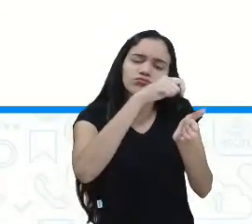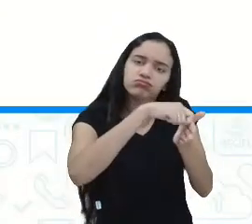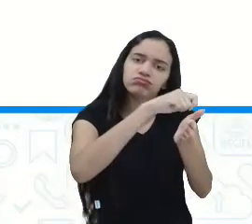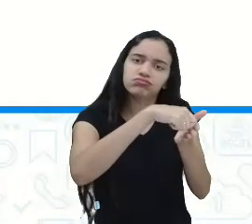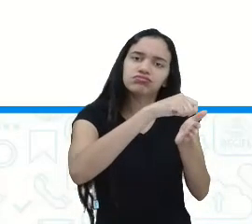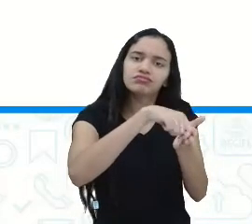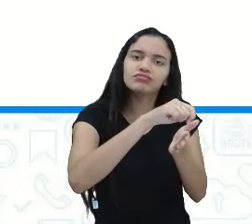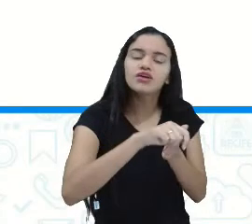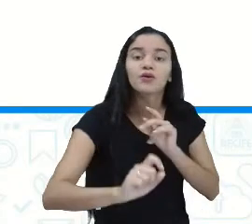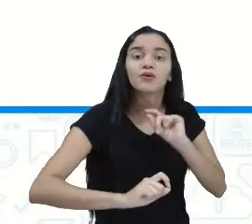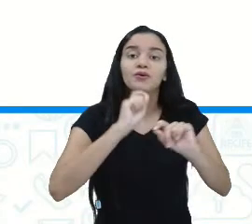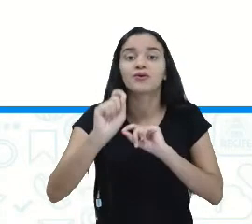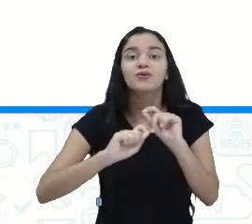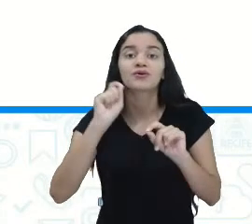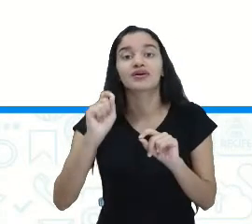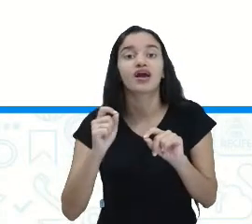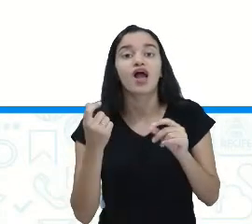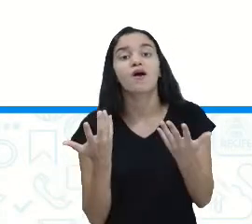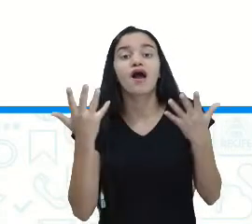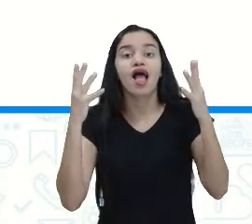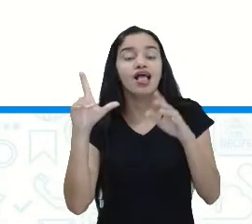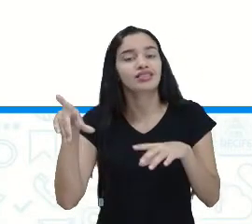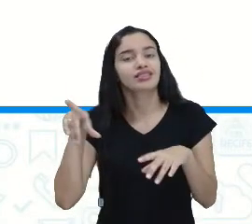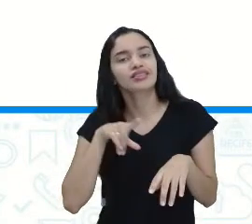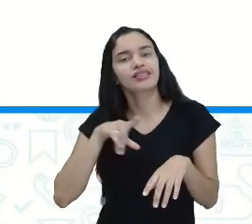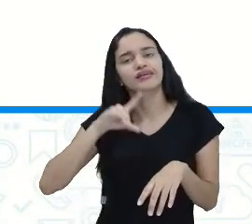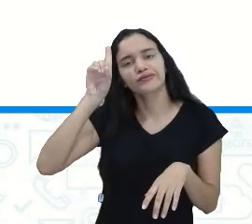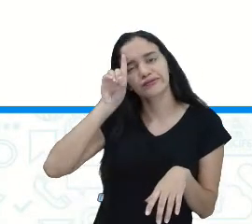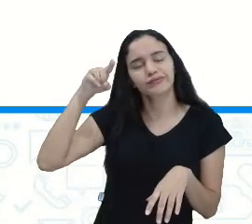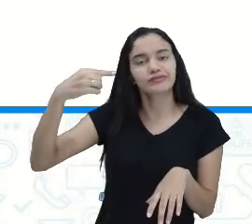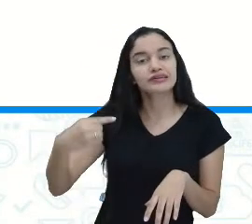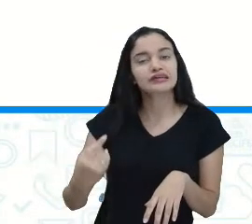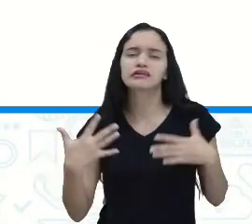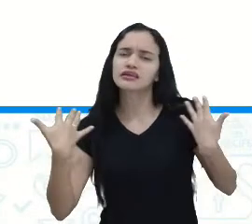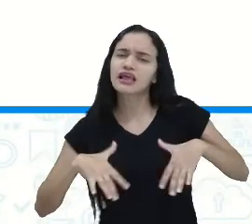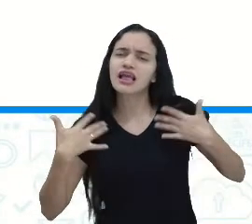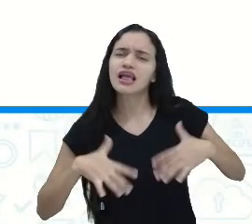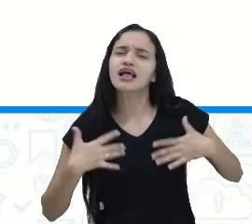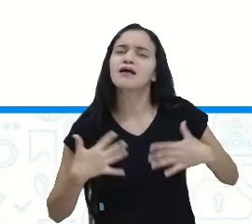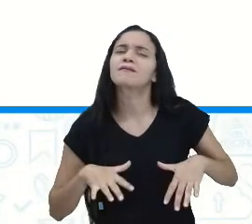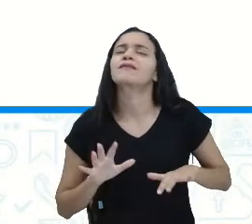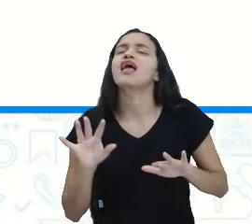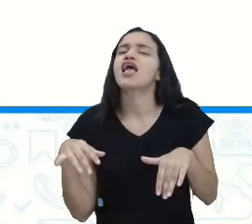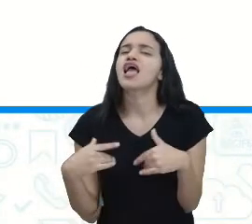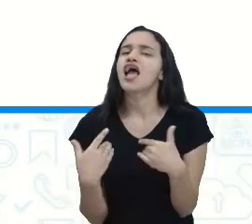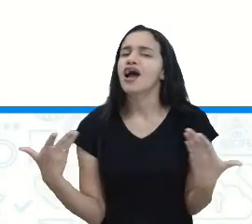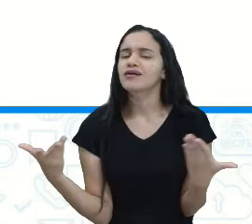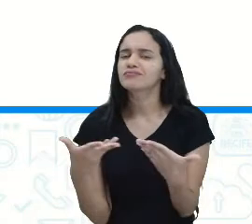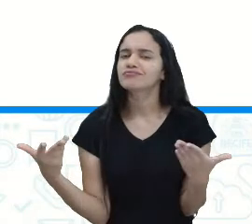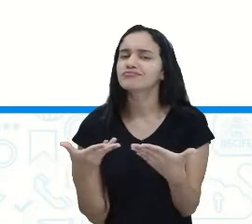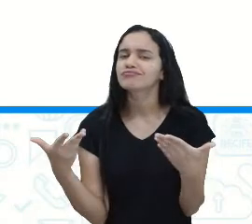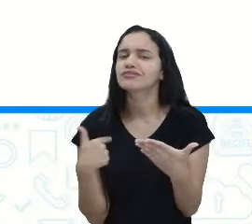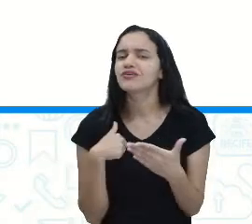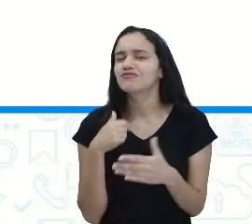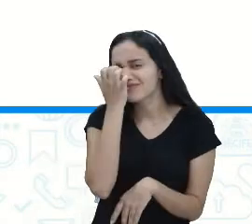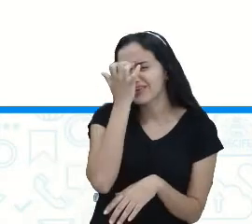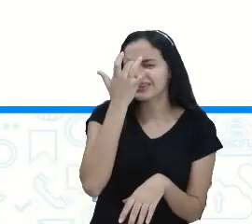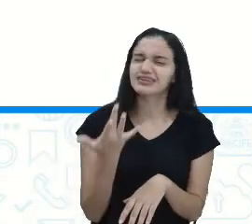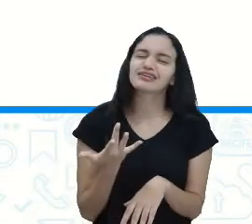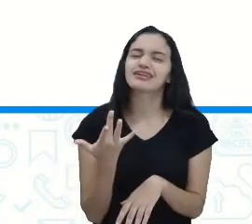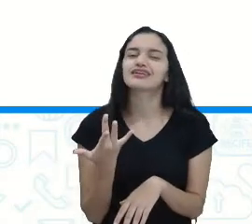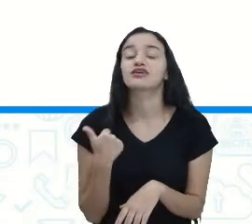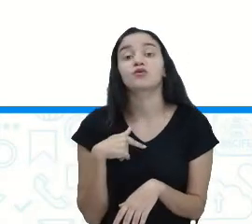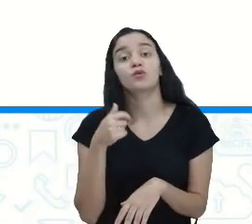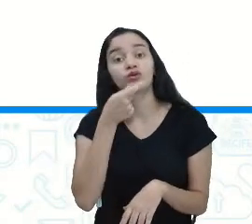caderno os eventos que você tem na sua rotina. Eita, que eu já dei até facilitei, não foi quando